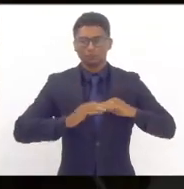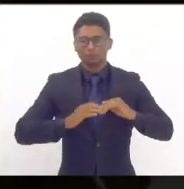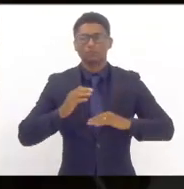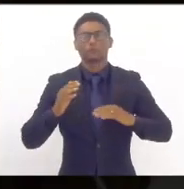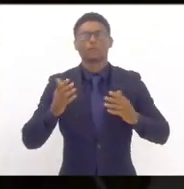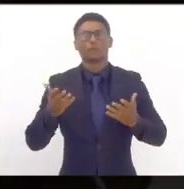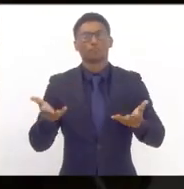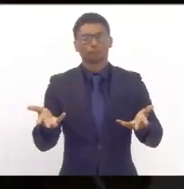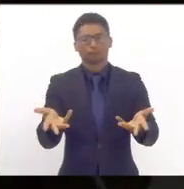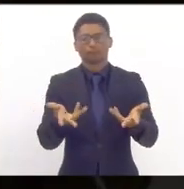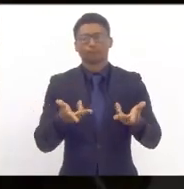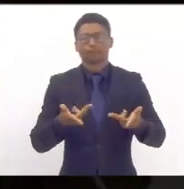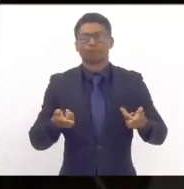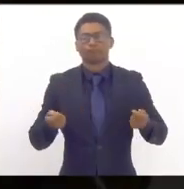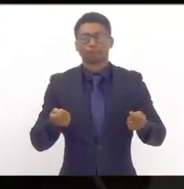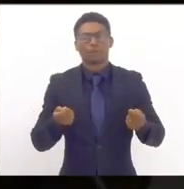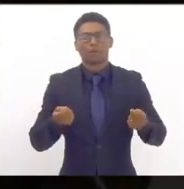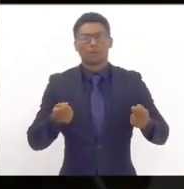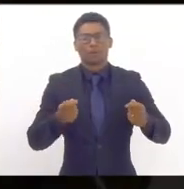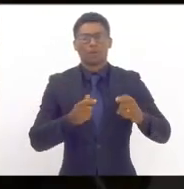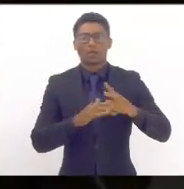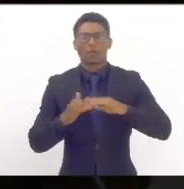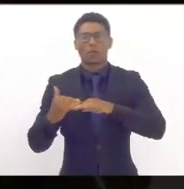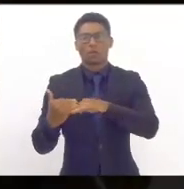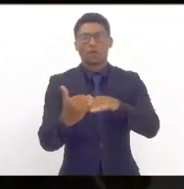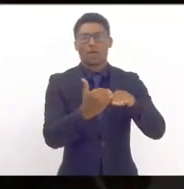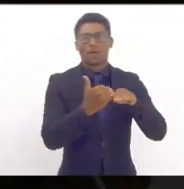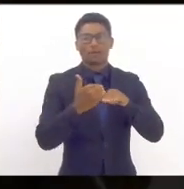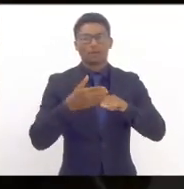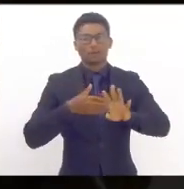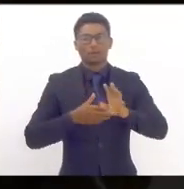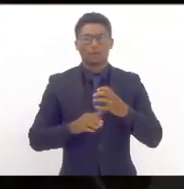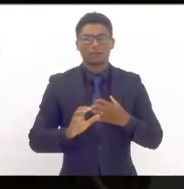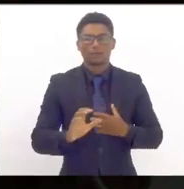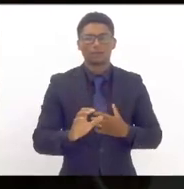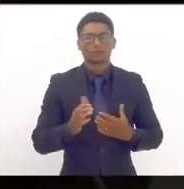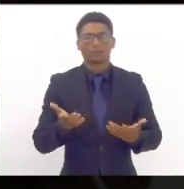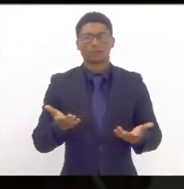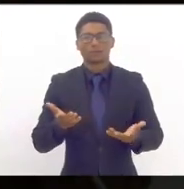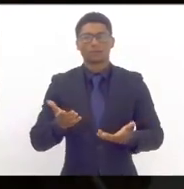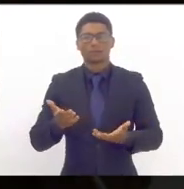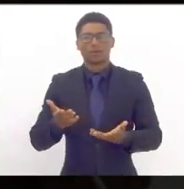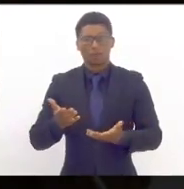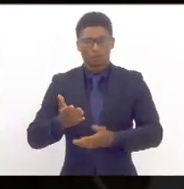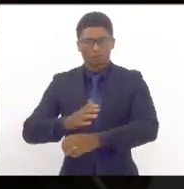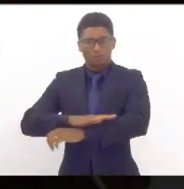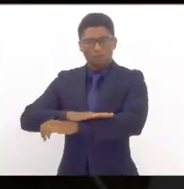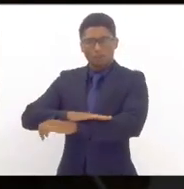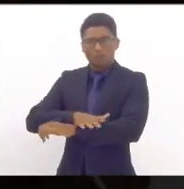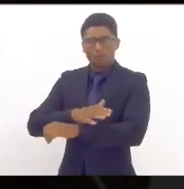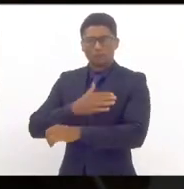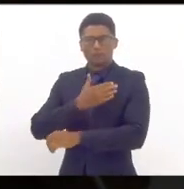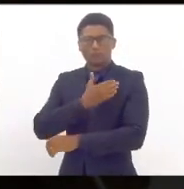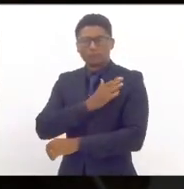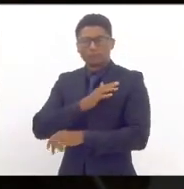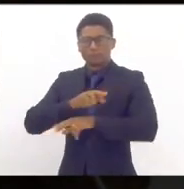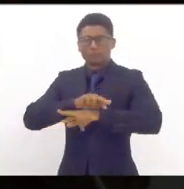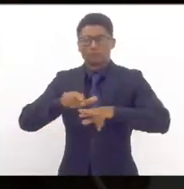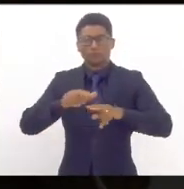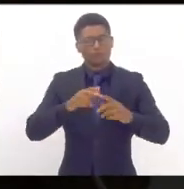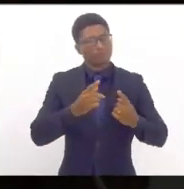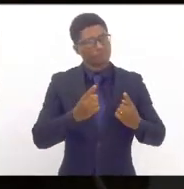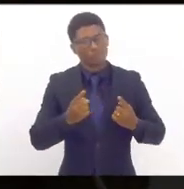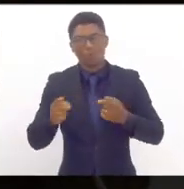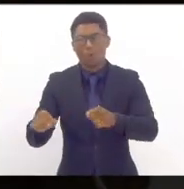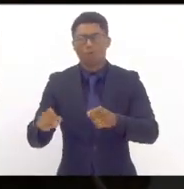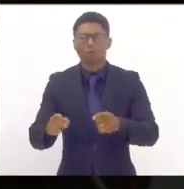com compromisso, com a igualdade, com a solidariedade, com a luta contra o preconceito e com a ética. Então, parabéns